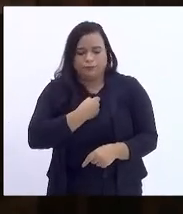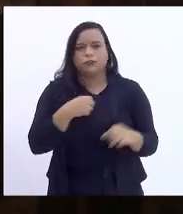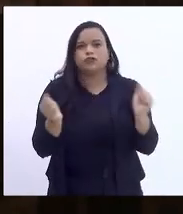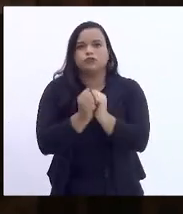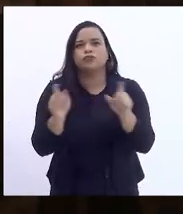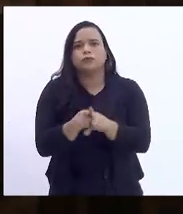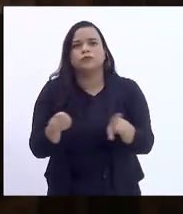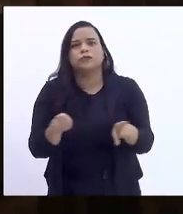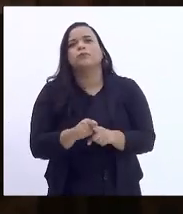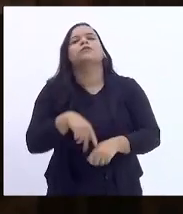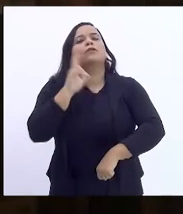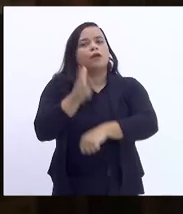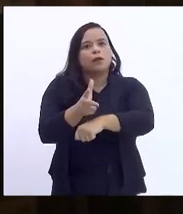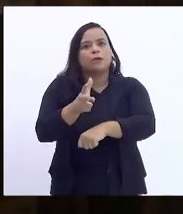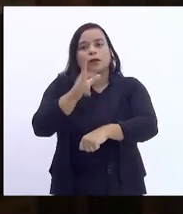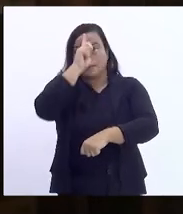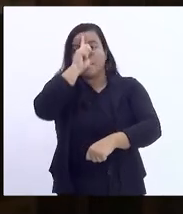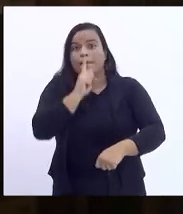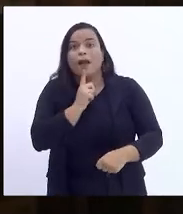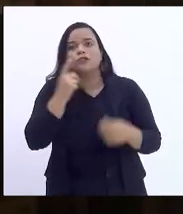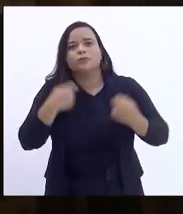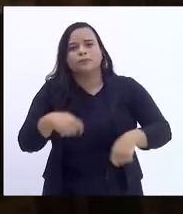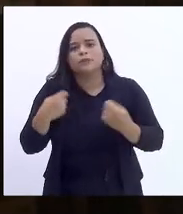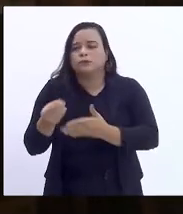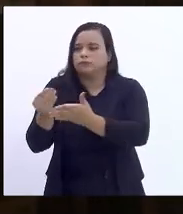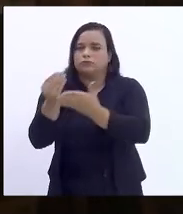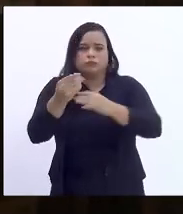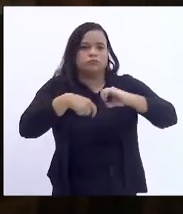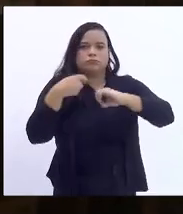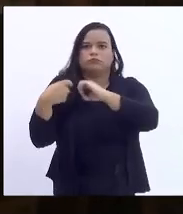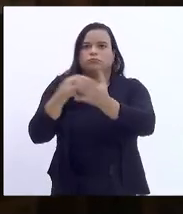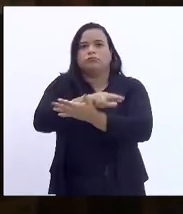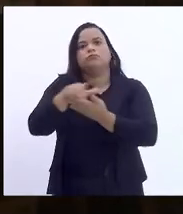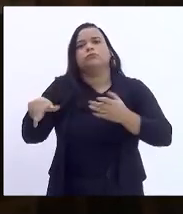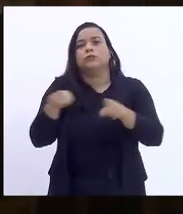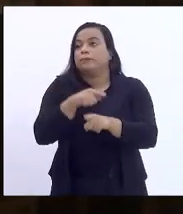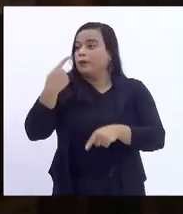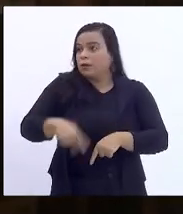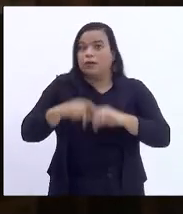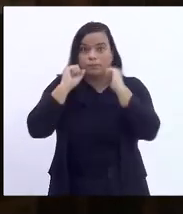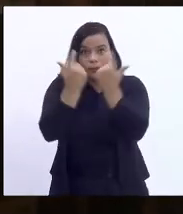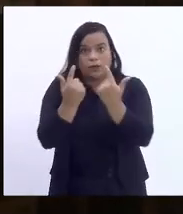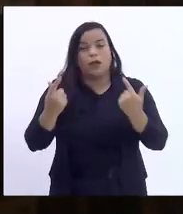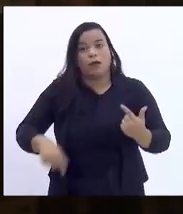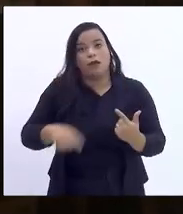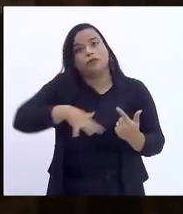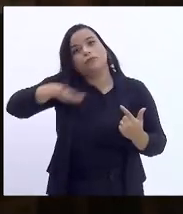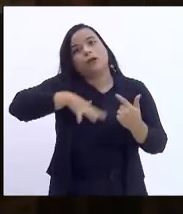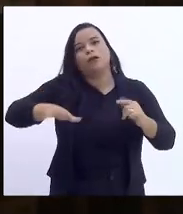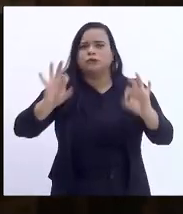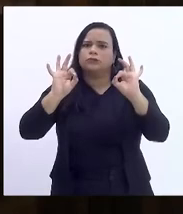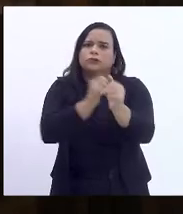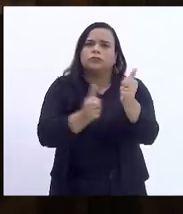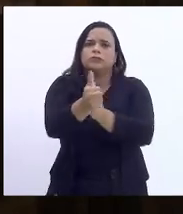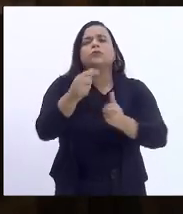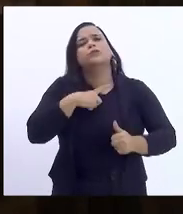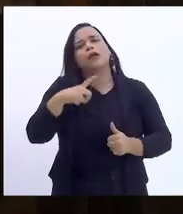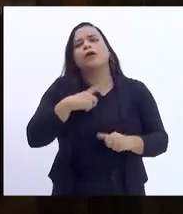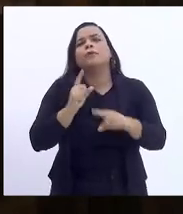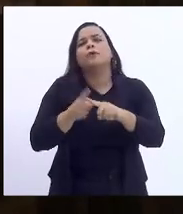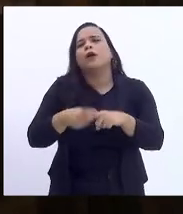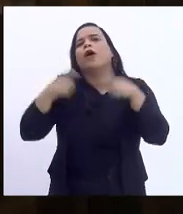as imagens elas a gente tem que pautar e aqui Assembleia Legislativa é um espaço privilegiado para isso